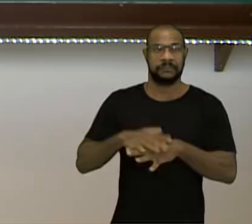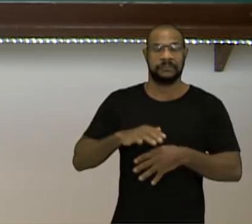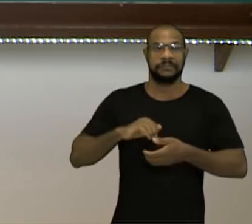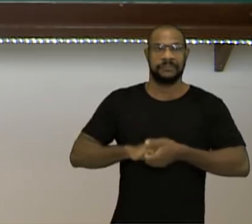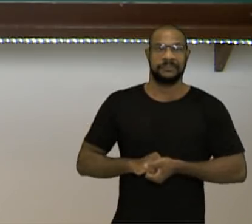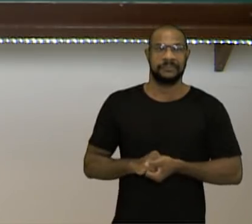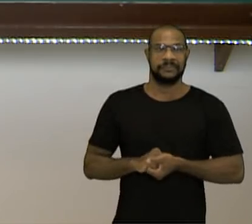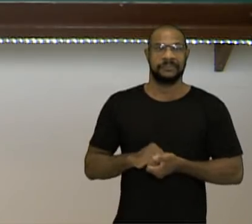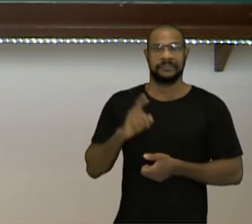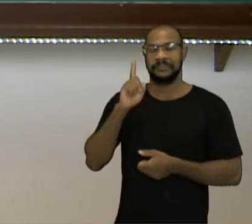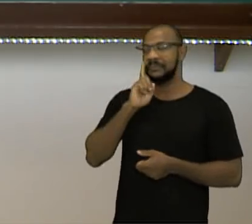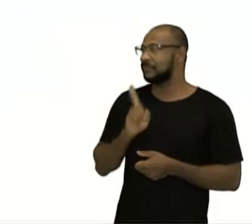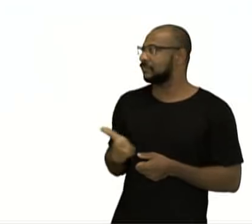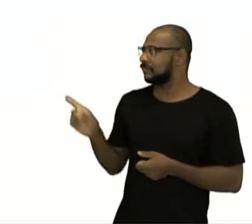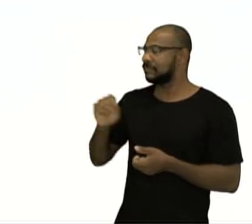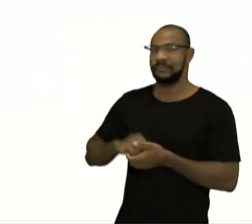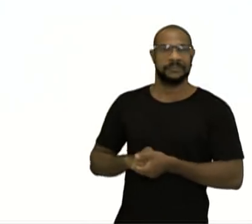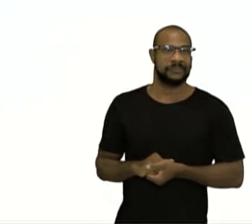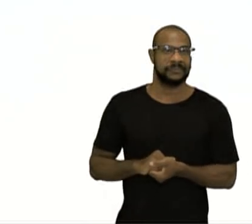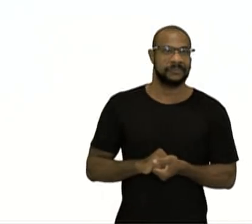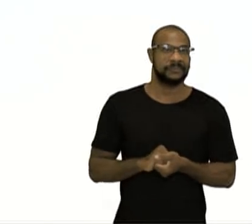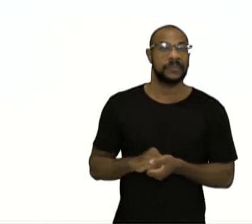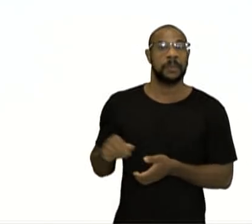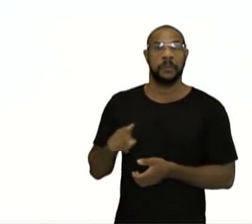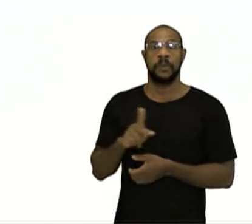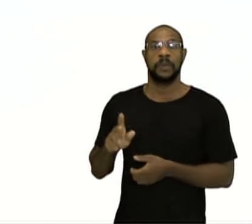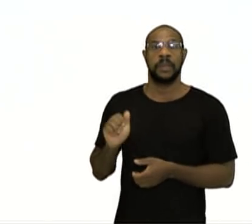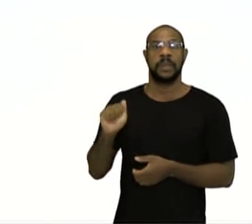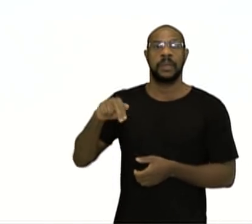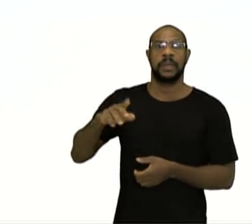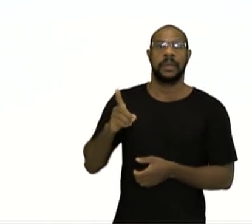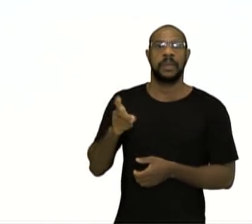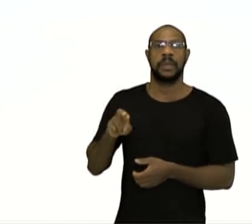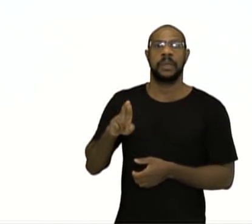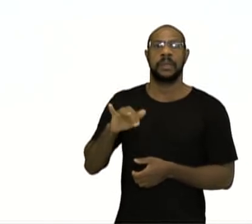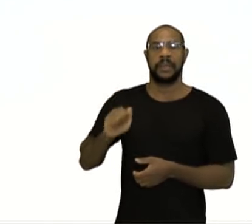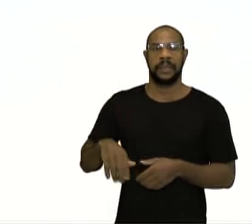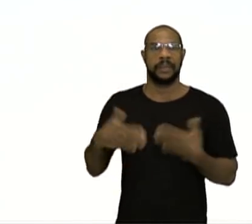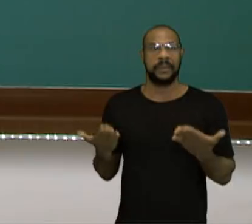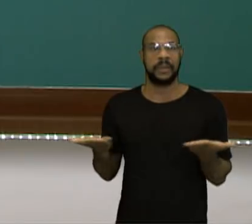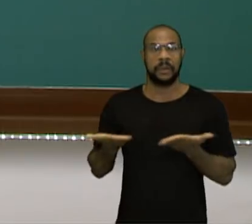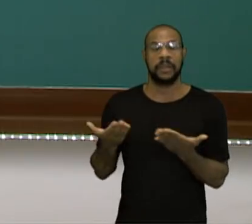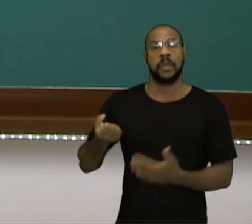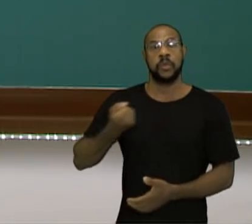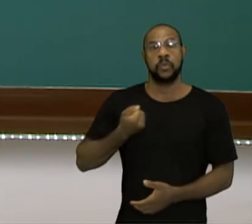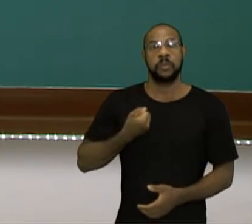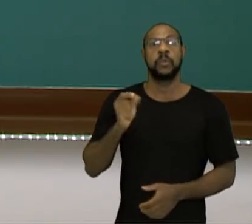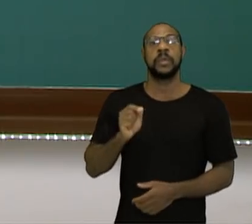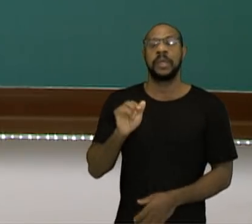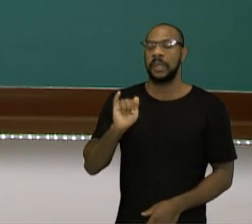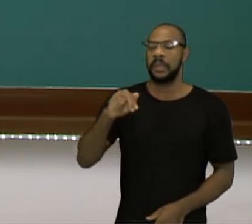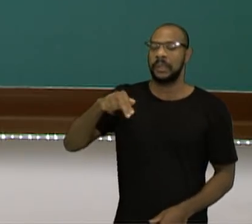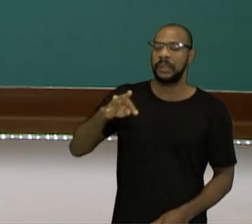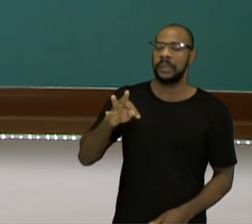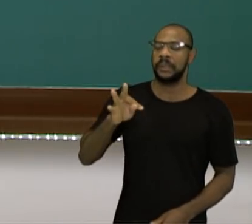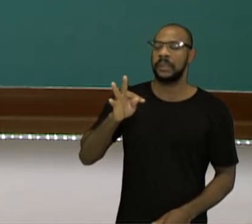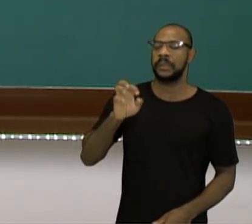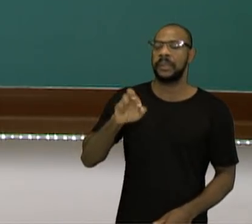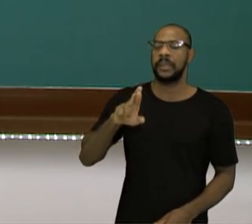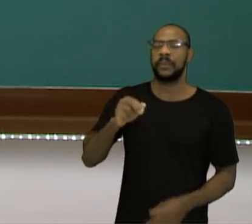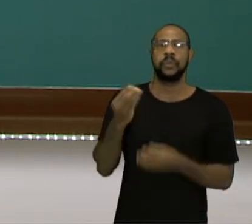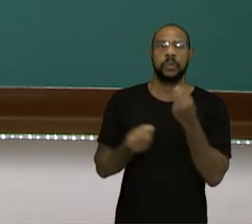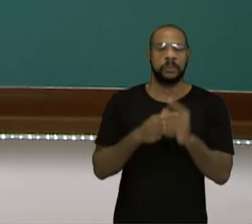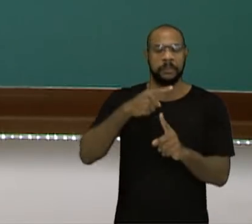hoje nós vamos resolver situações-problema envolvendo a adição de números inteiros. Mas como usamos a